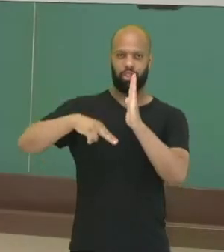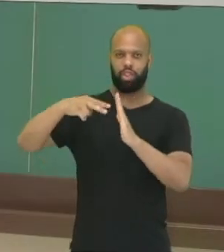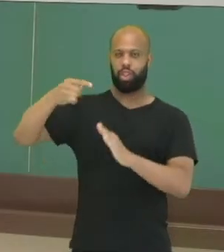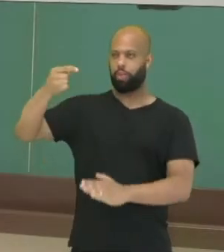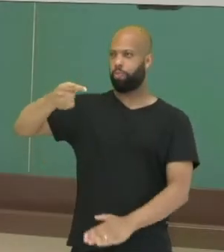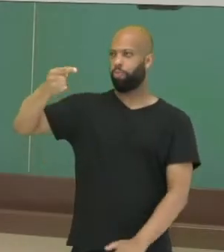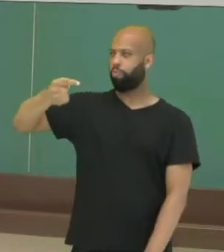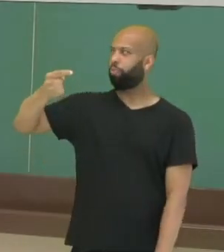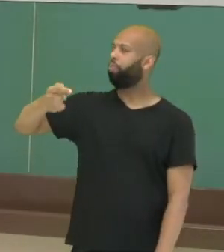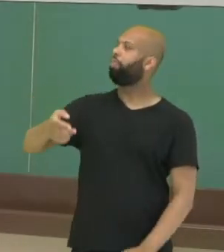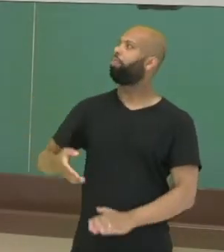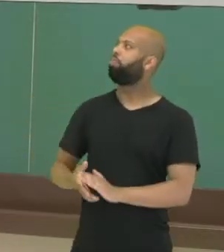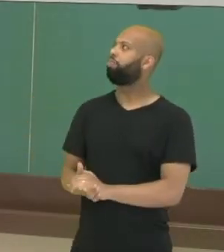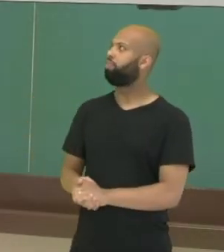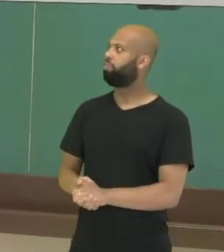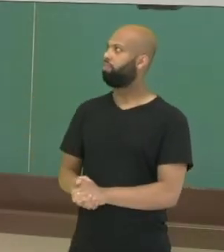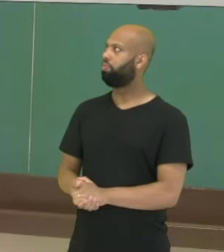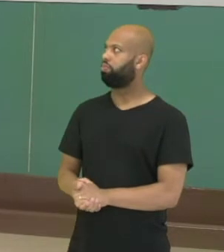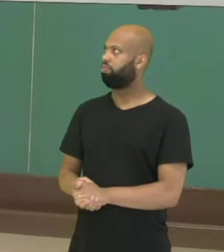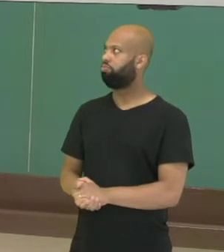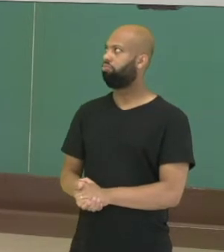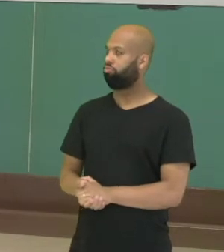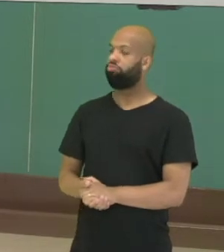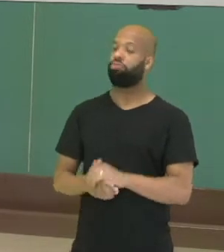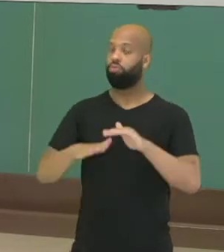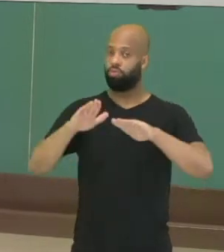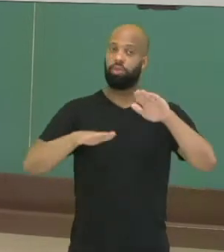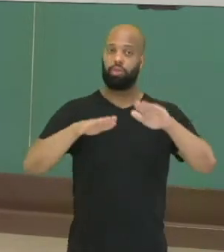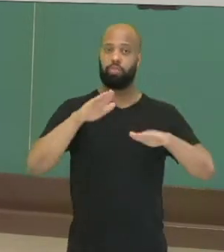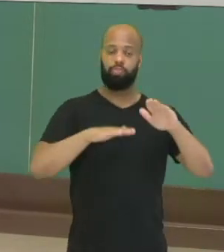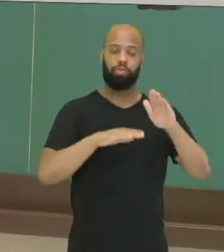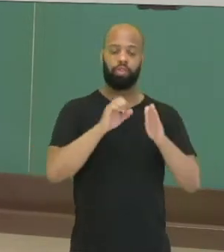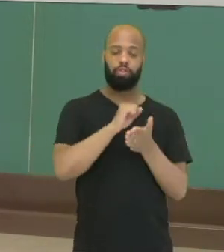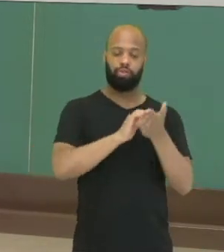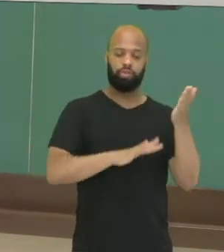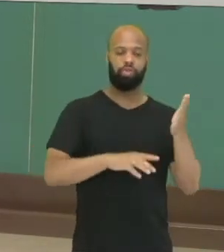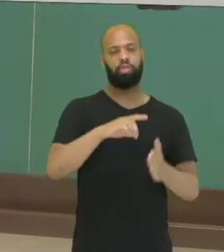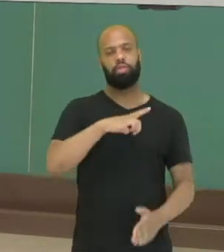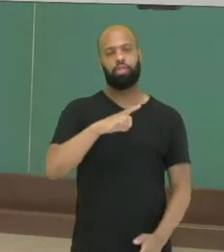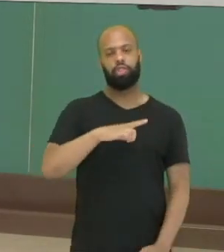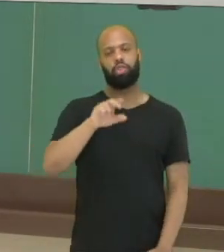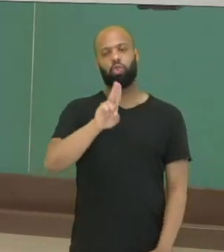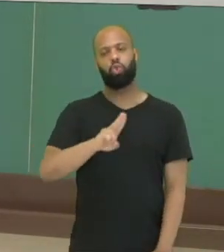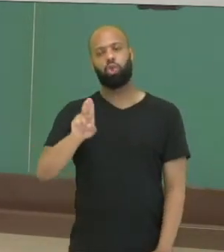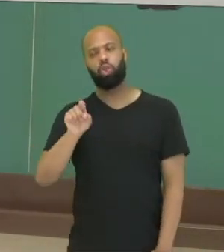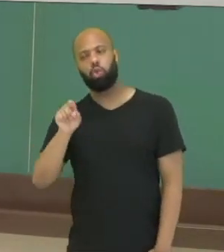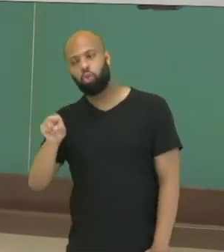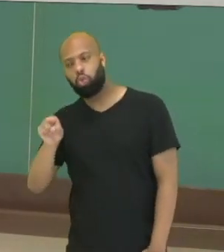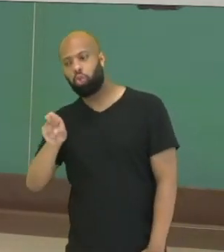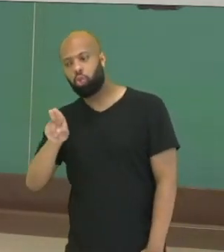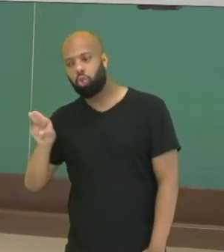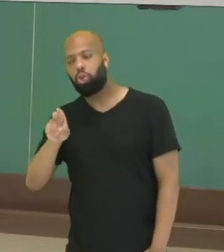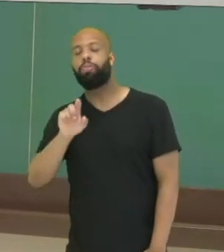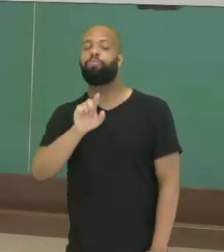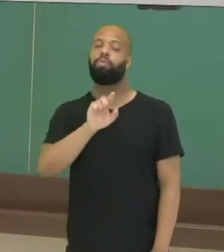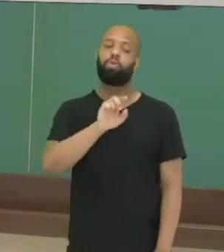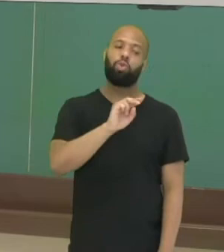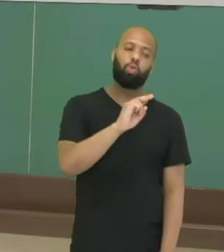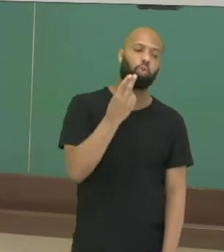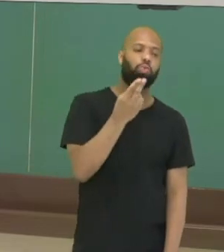exercício, alguma atividade pede para vocês usar princípio fundamental da contagem. São coisas iguais, mesma